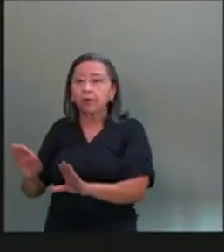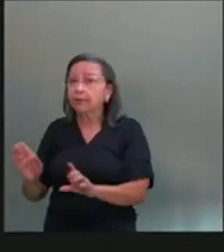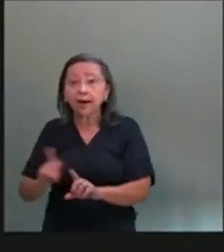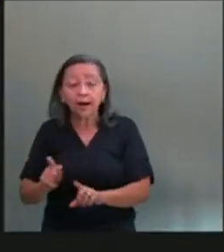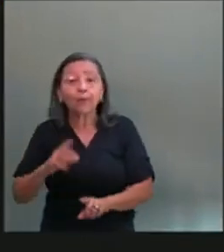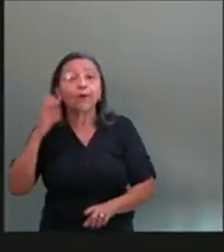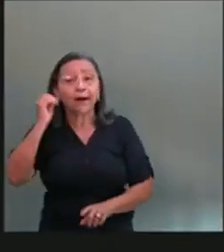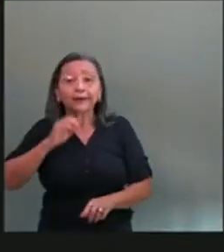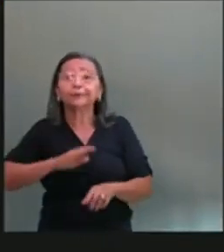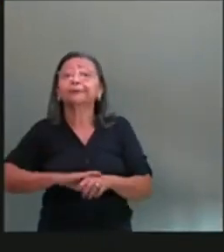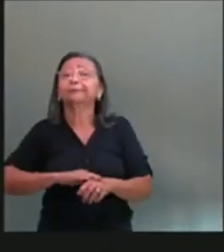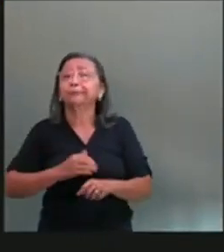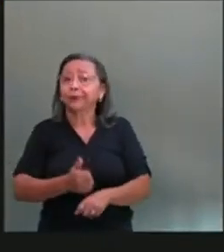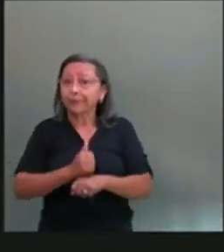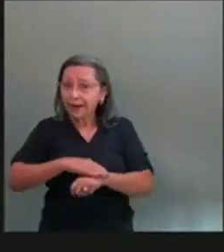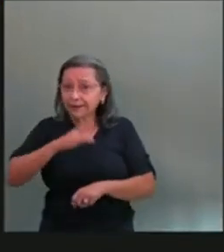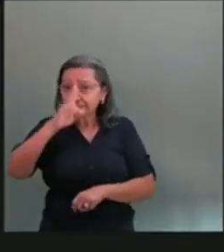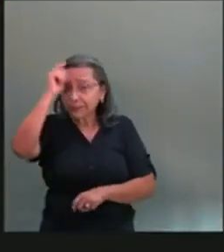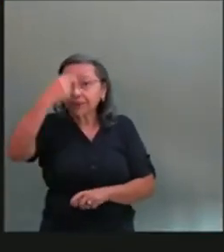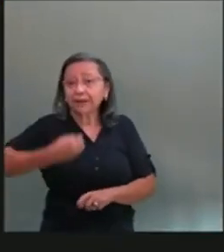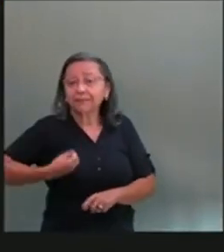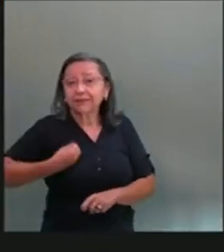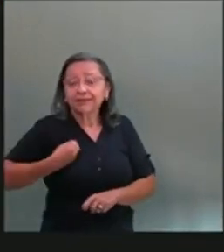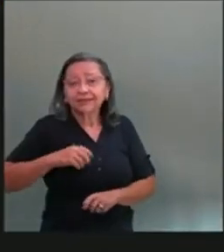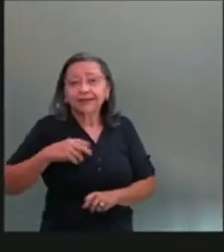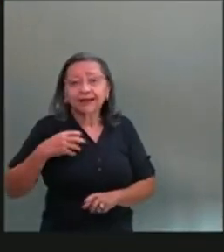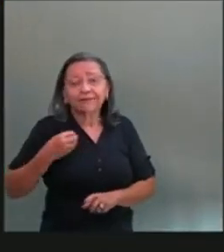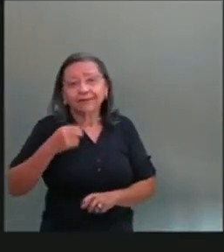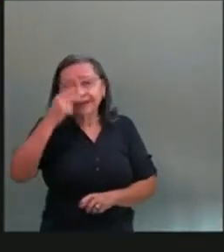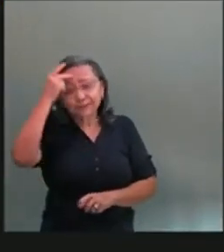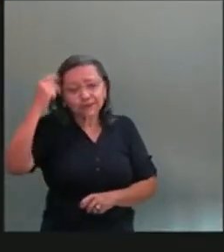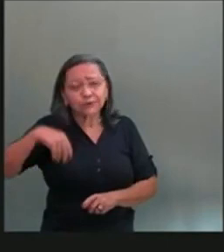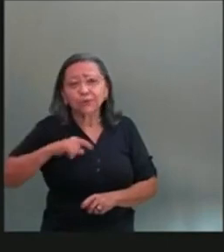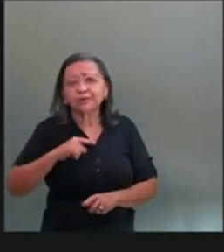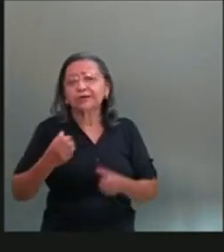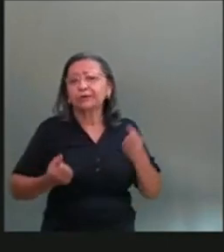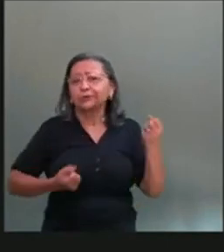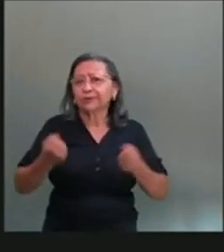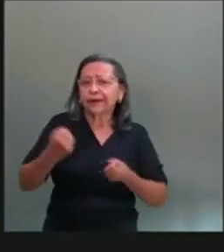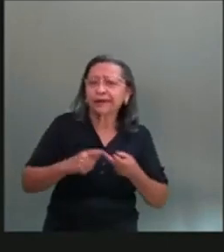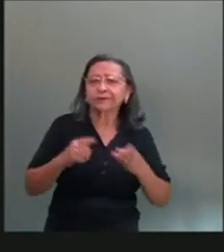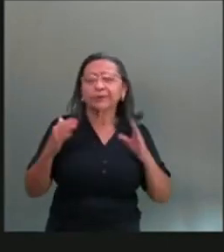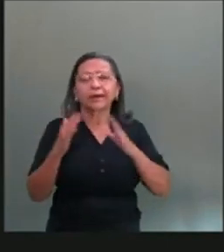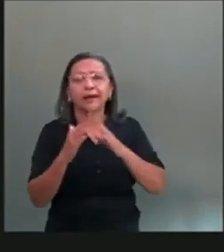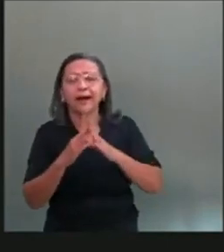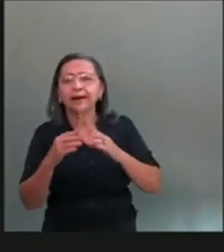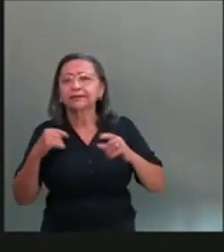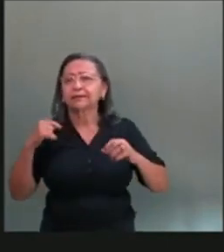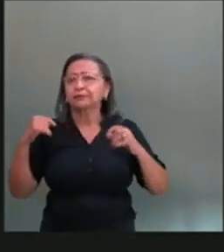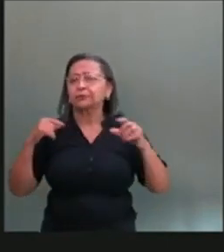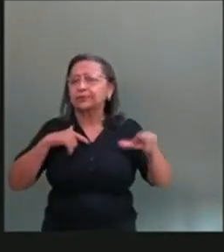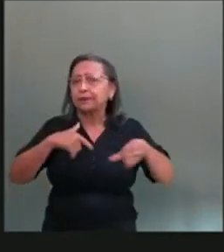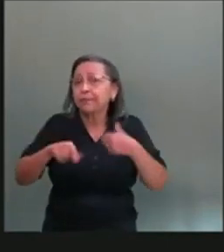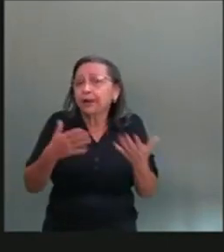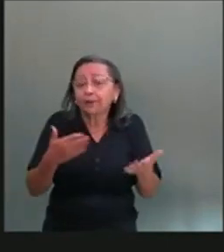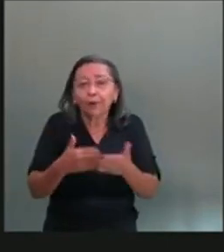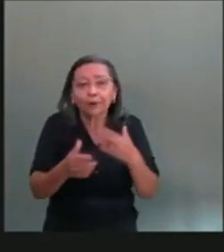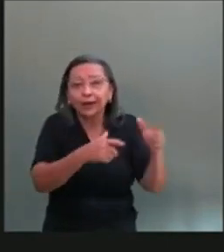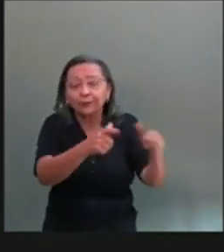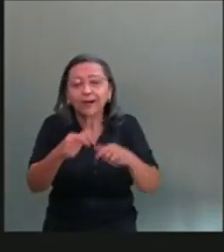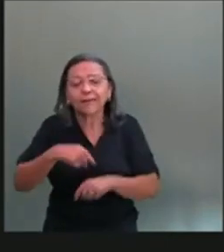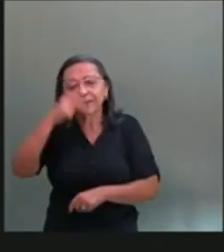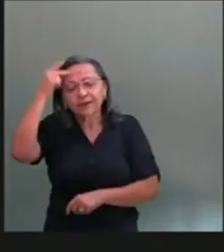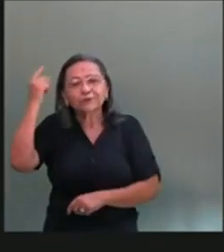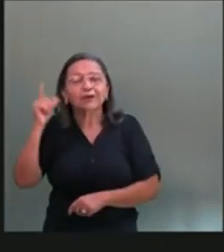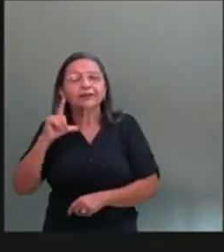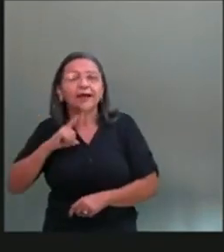está presente na vida das pessoas, seja no trânsito, seja em casa, seja no trabalho, você está lá com a